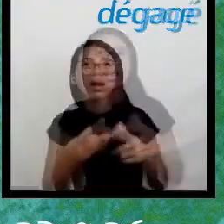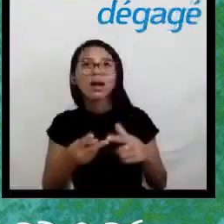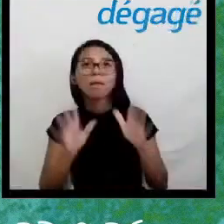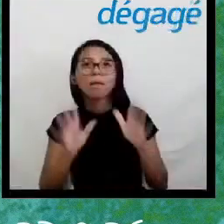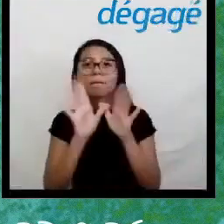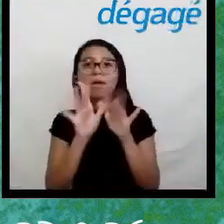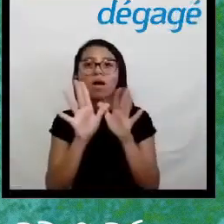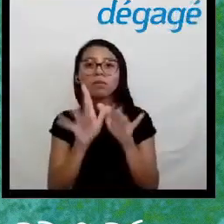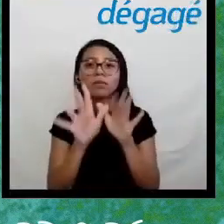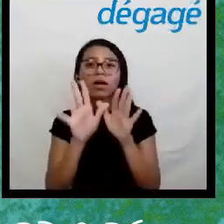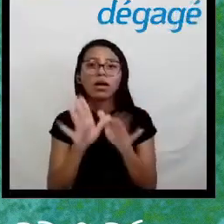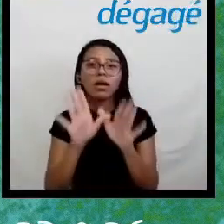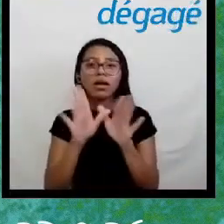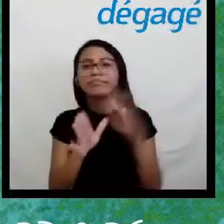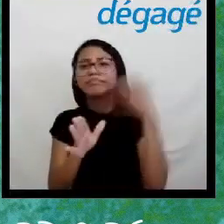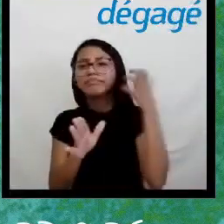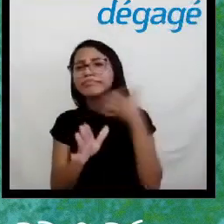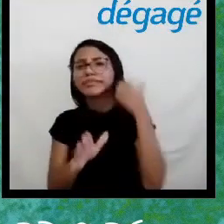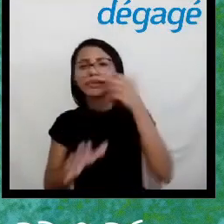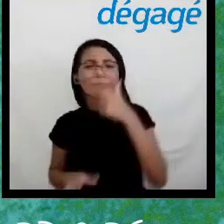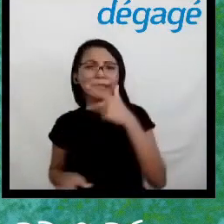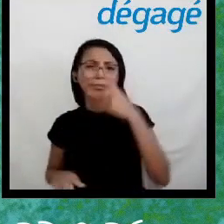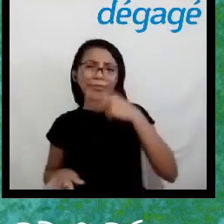do criar novas canções.